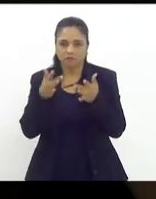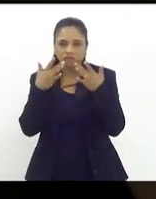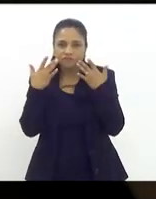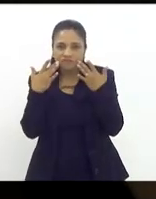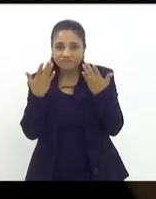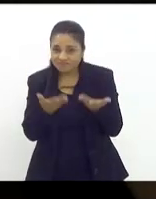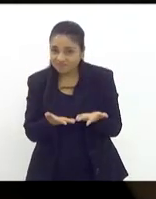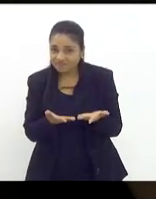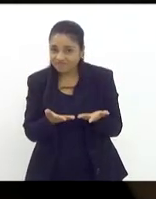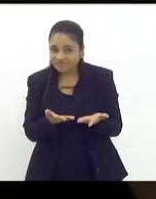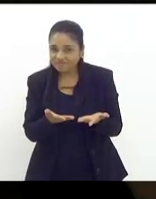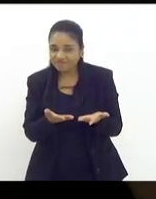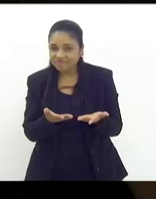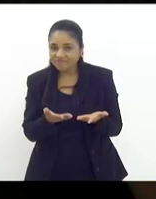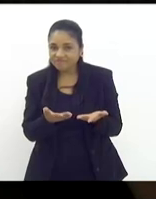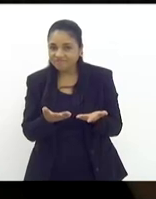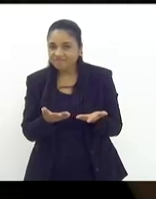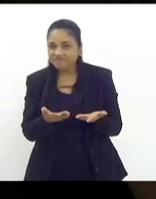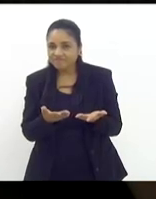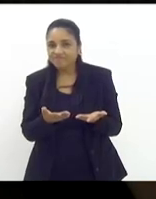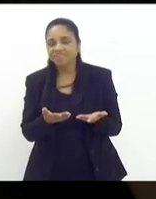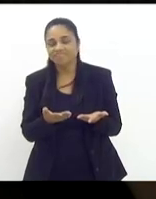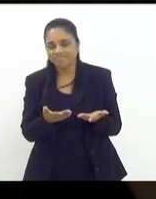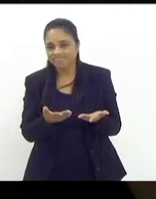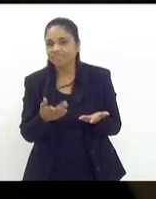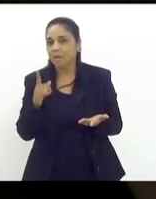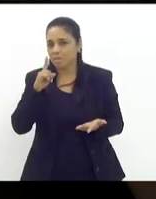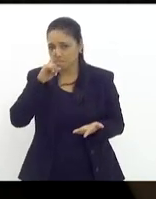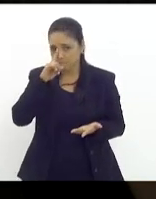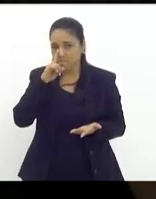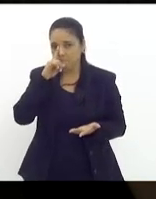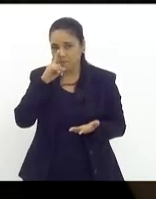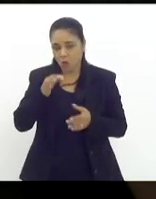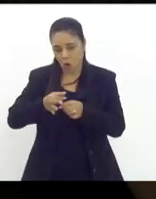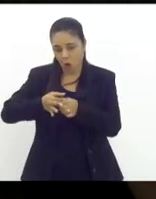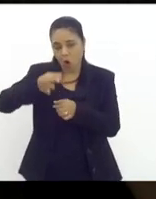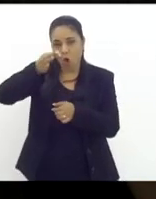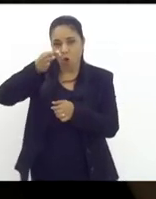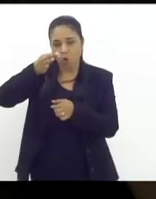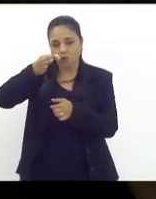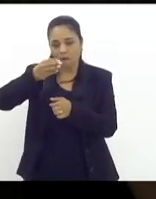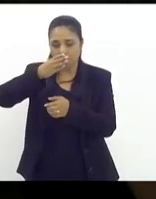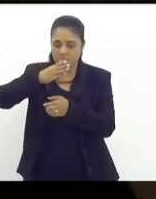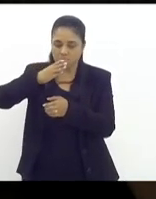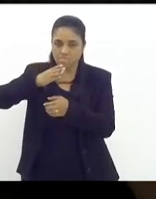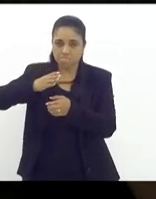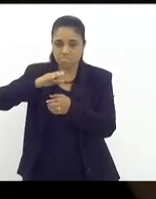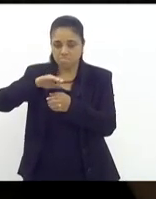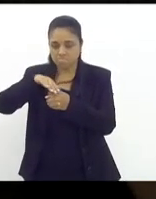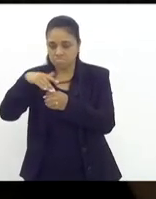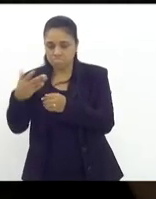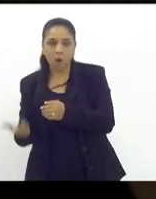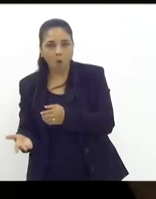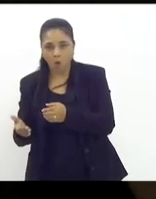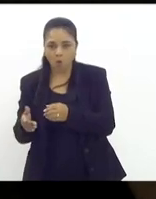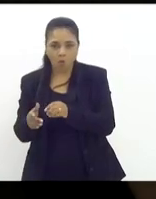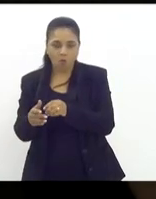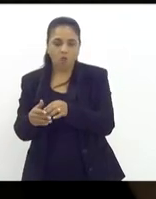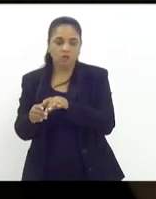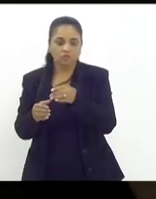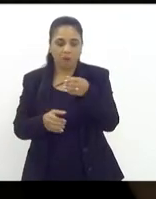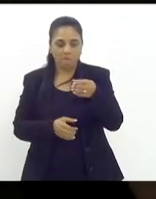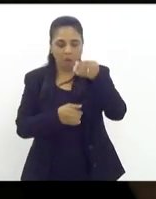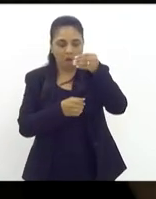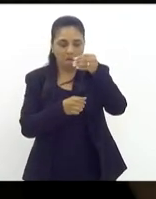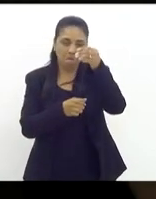Enfim. E um acidente de grandes proporções. Tirou coluna, né? Viga. Além do mais, a gente cansa de ver